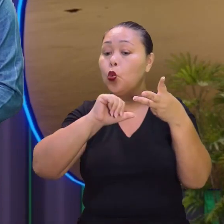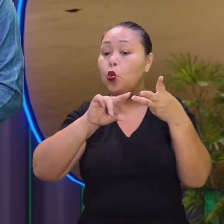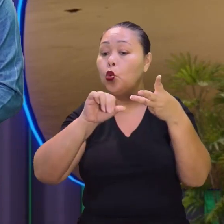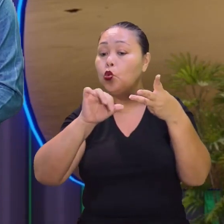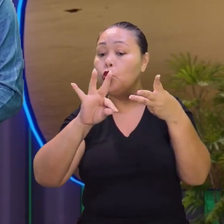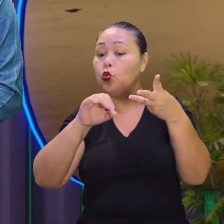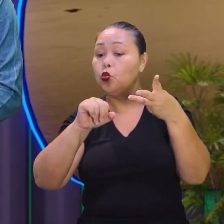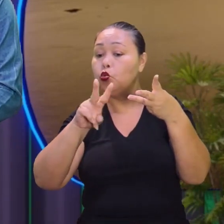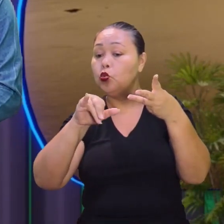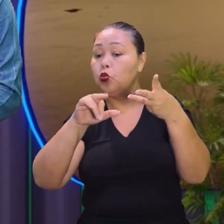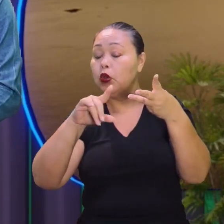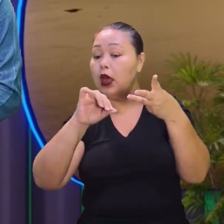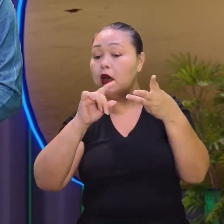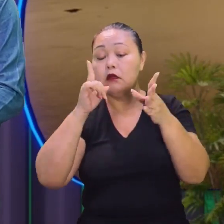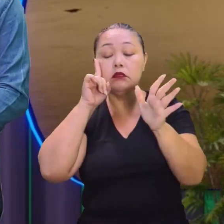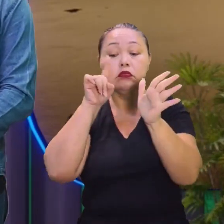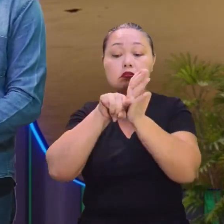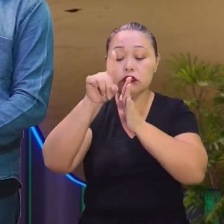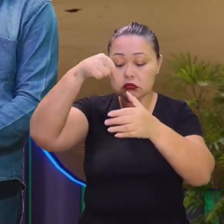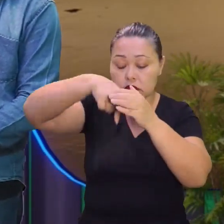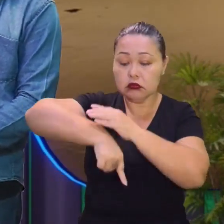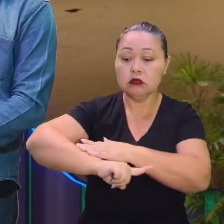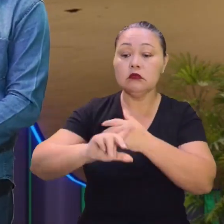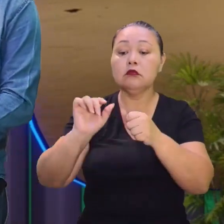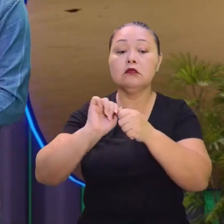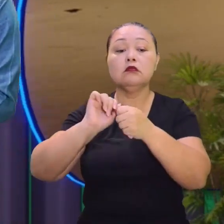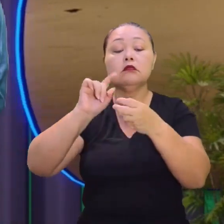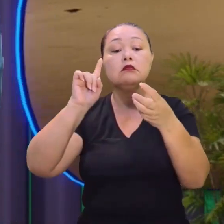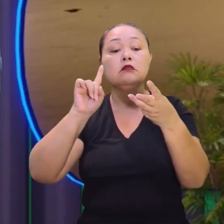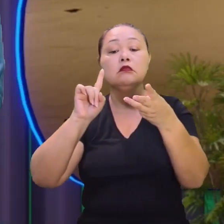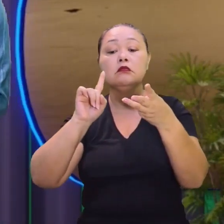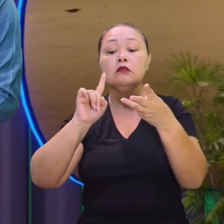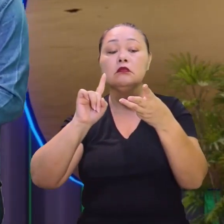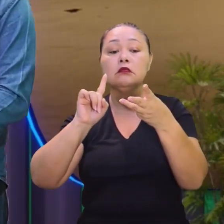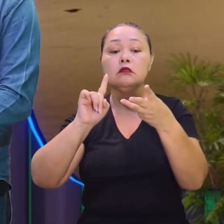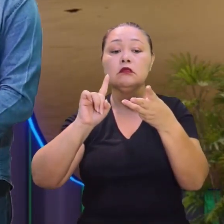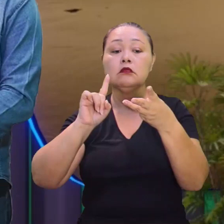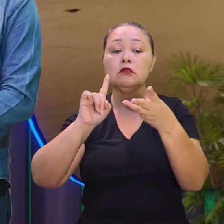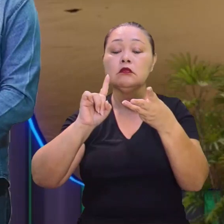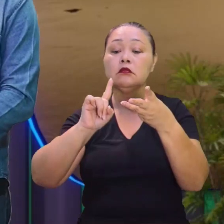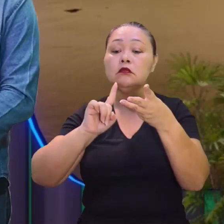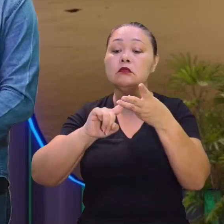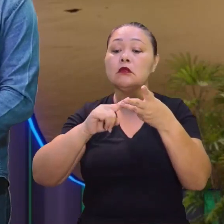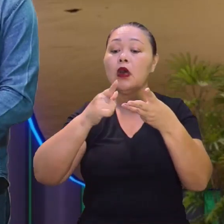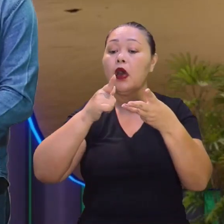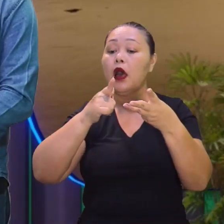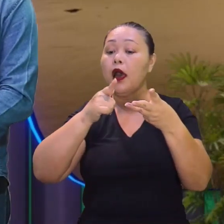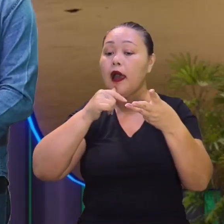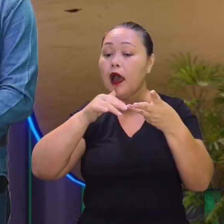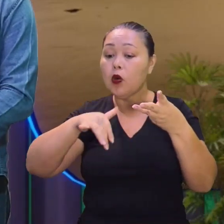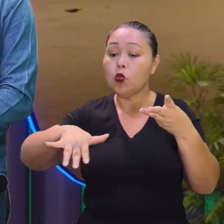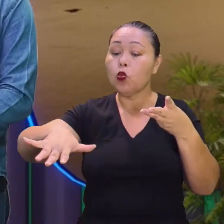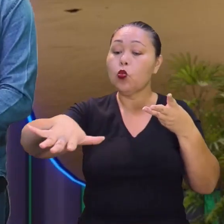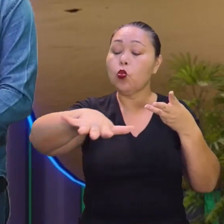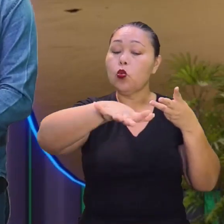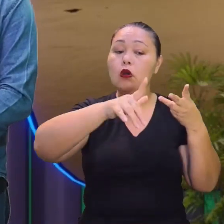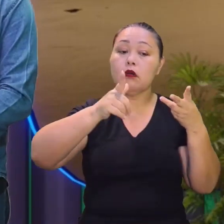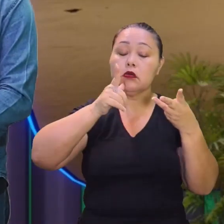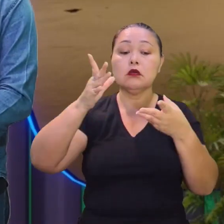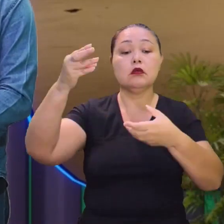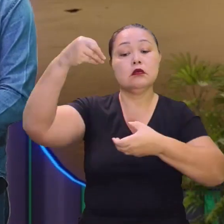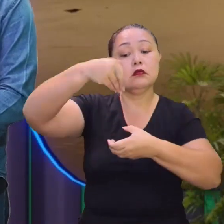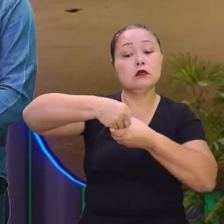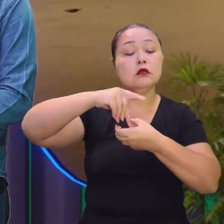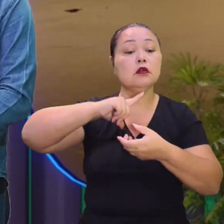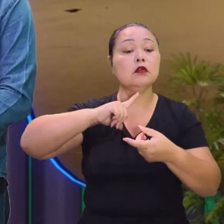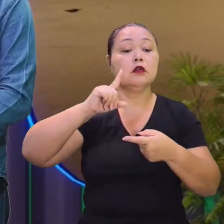dutoviário, que depois você pode pesquisar e aprofundar. Temos o transporte aquaviário. Dentro do